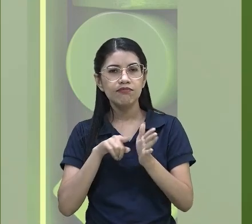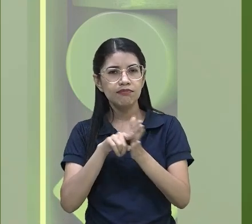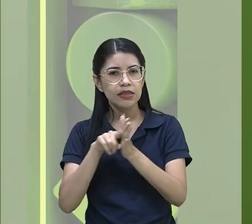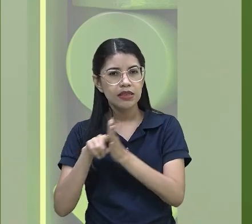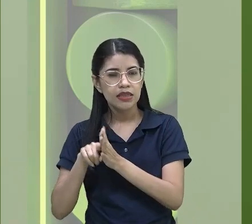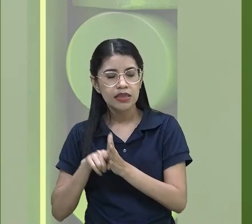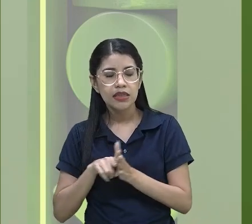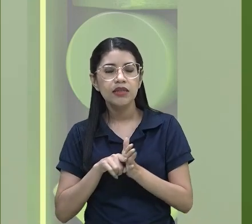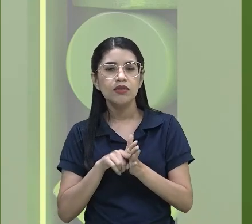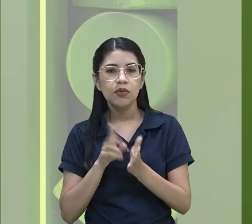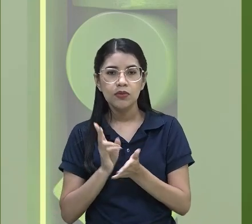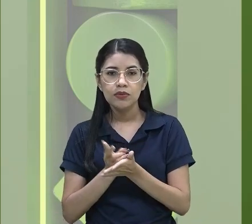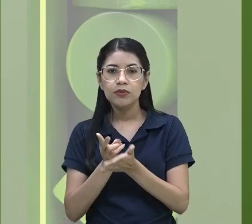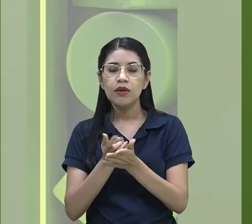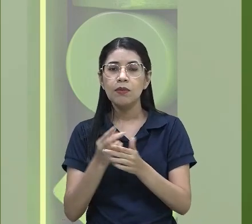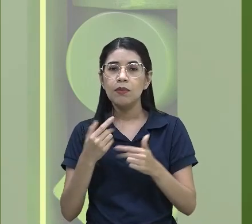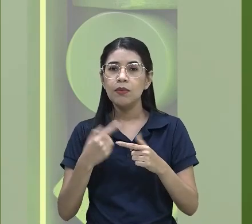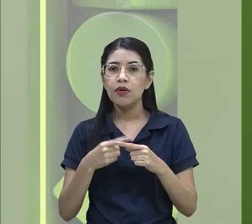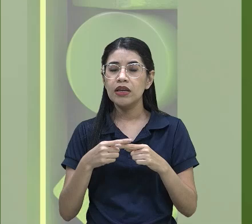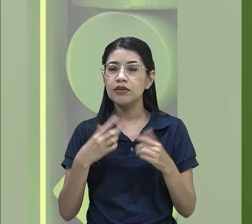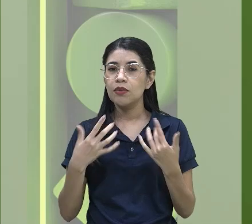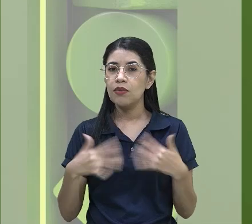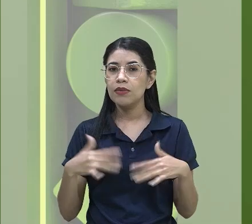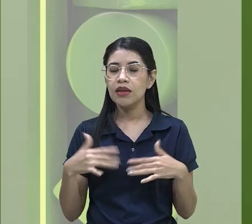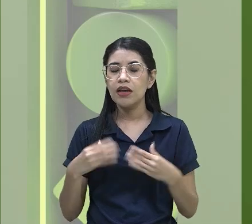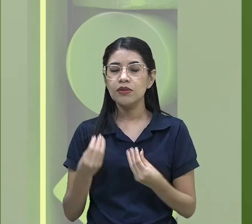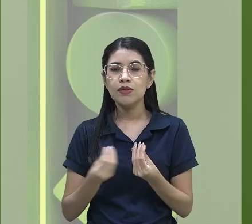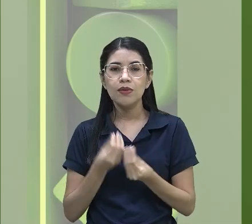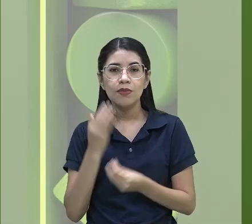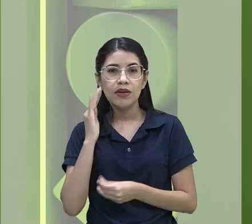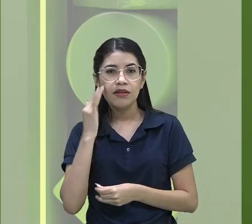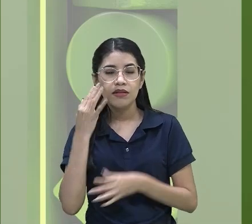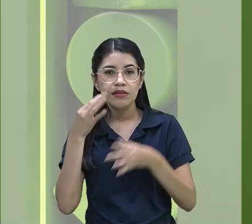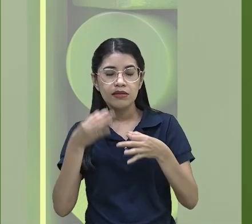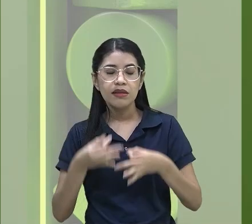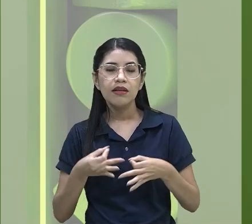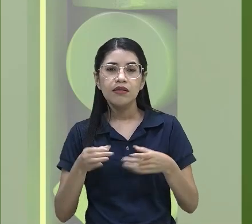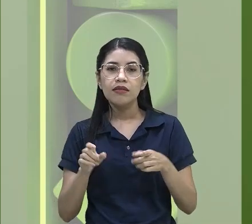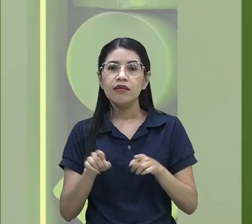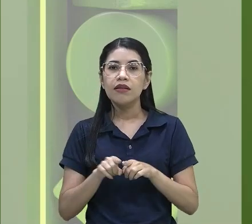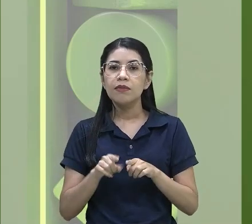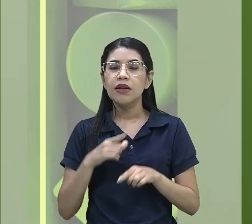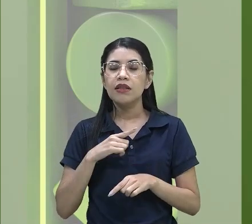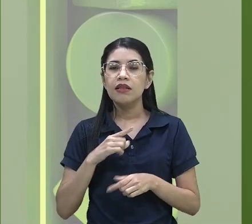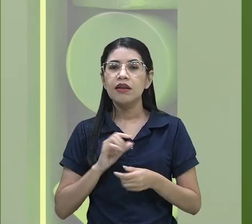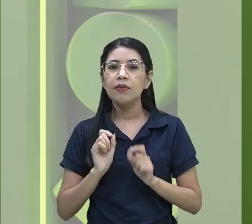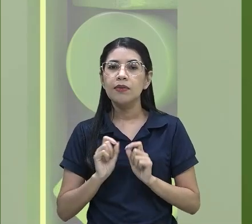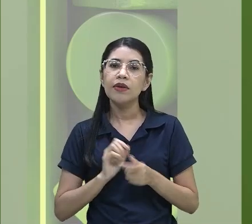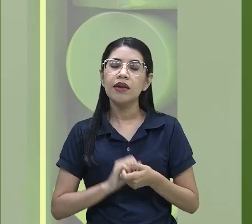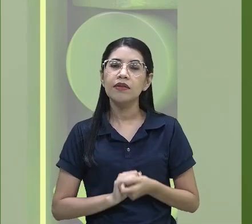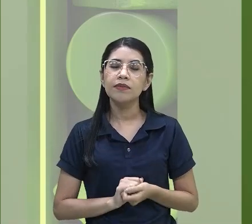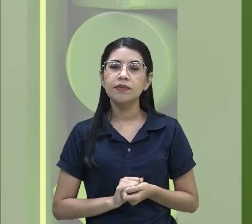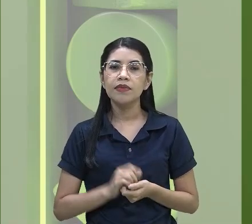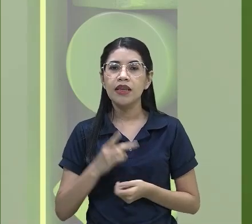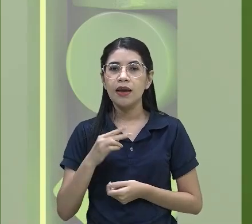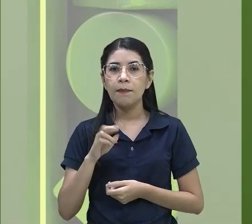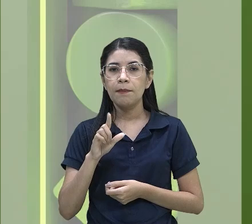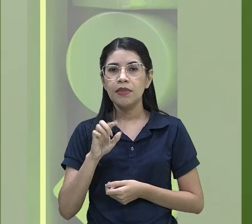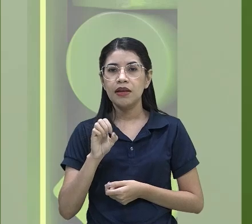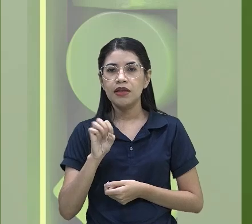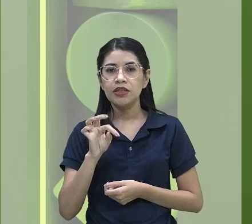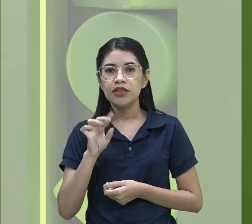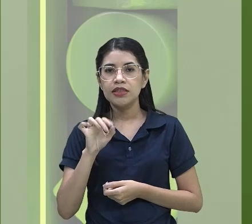estudadas, porque elas são bem complicadas, né, de se entender. Existe uma questão da plasticidade, que às vezes acontece de